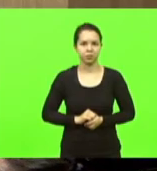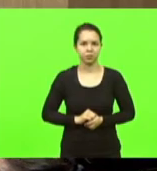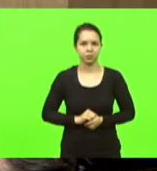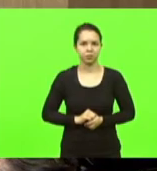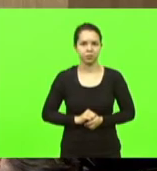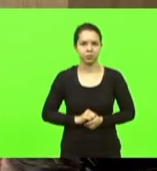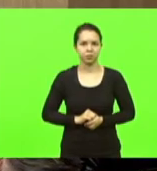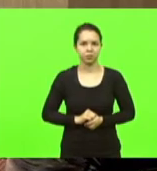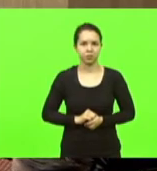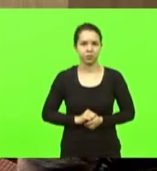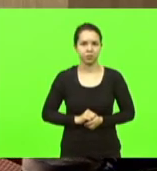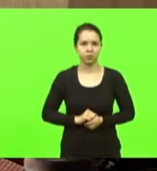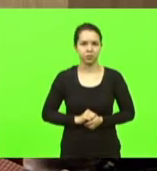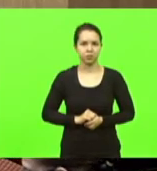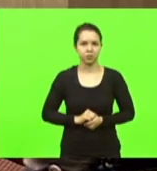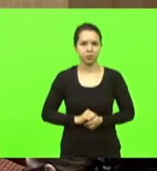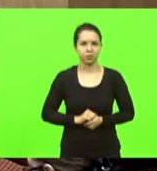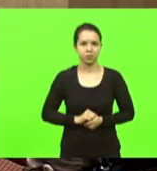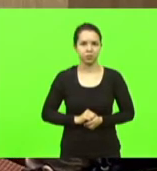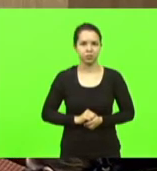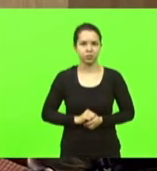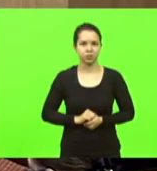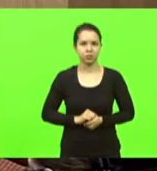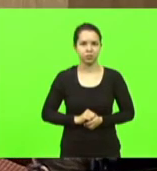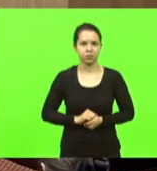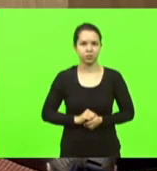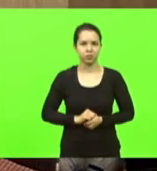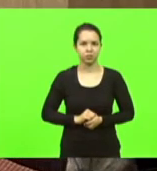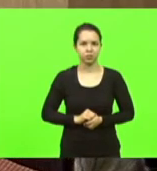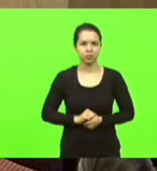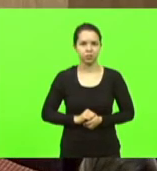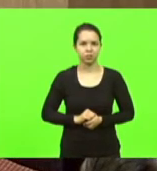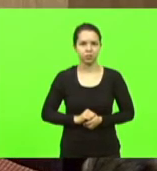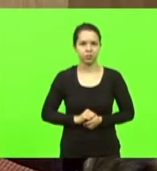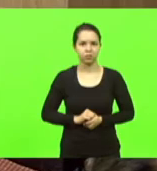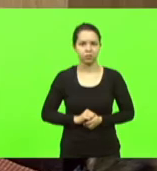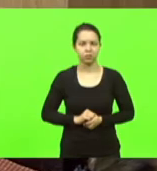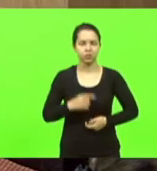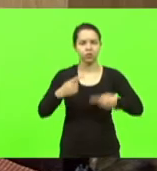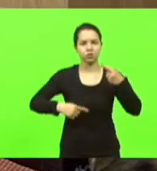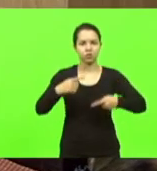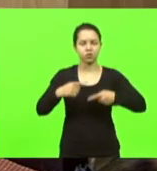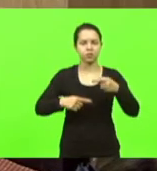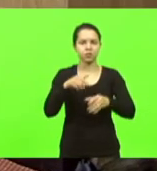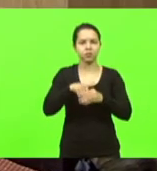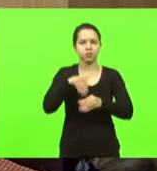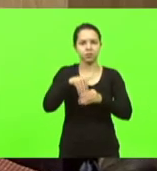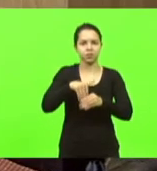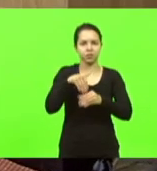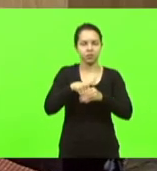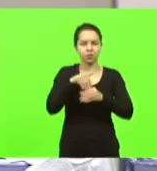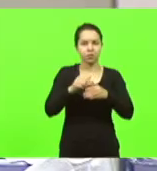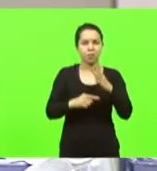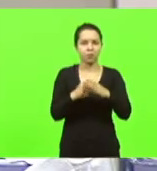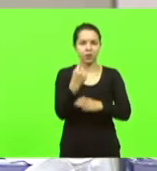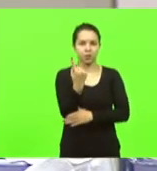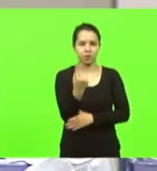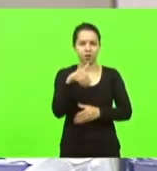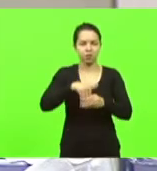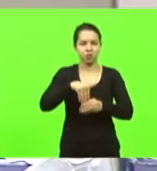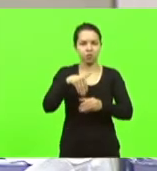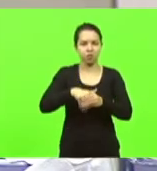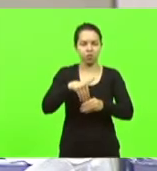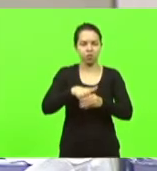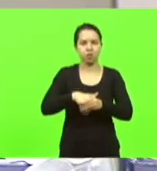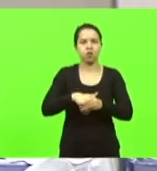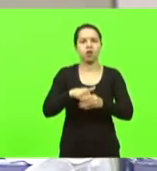E aí E aí em discussão e votação em primeiro turno da proposta